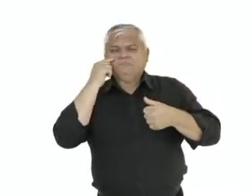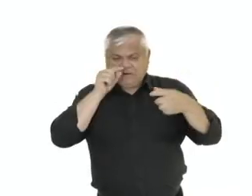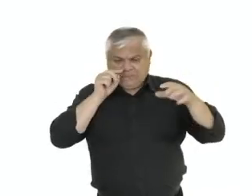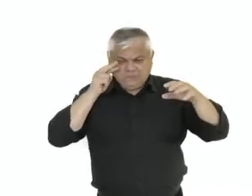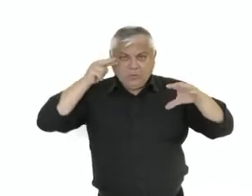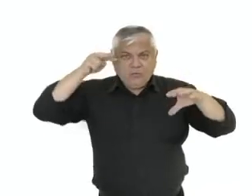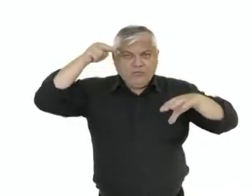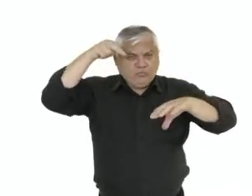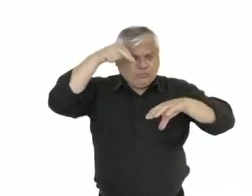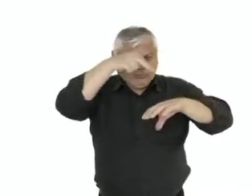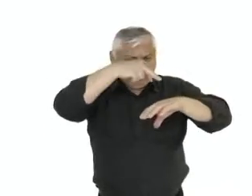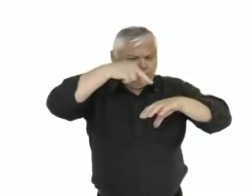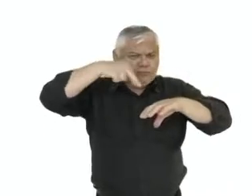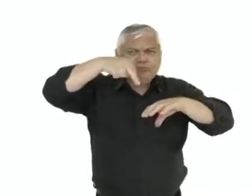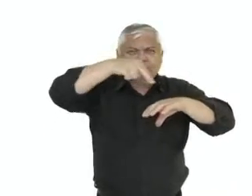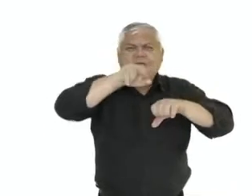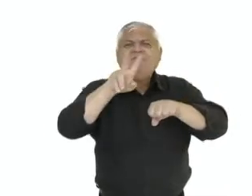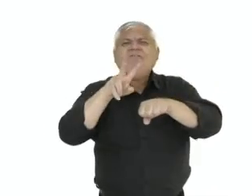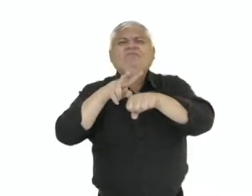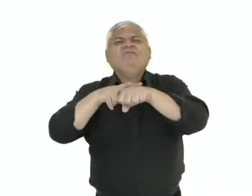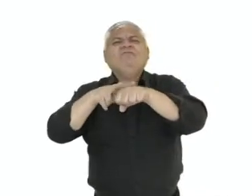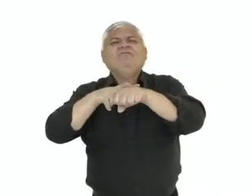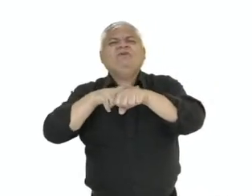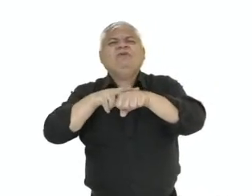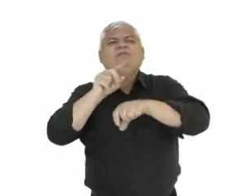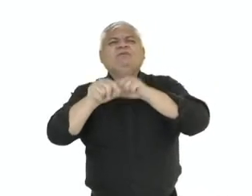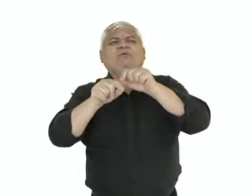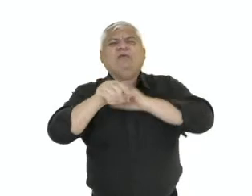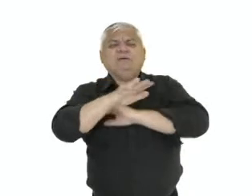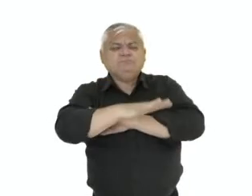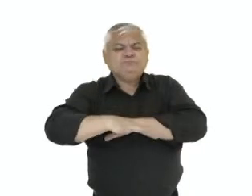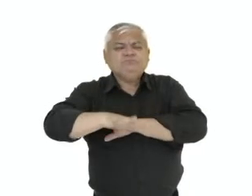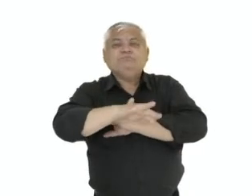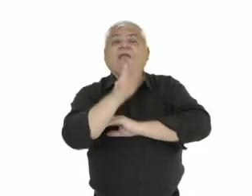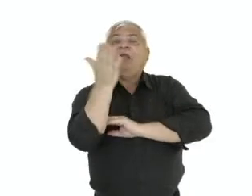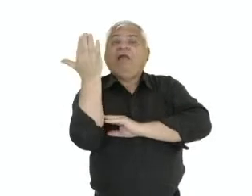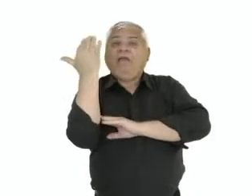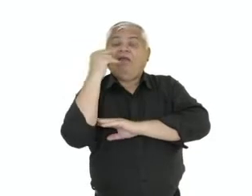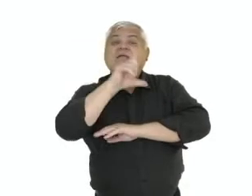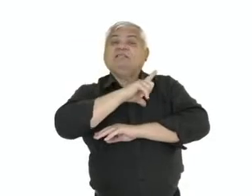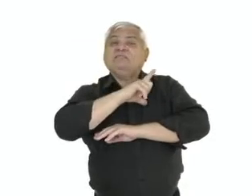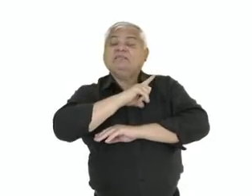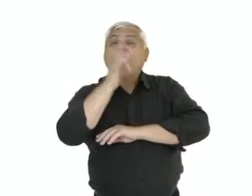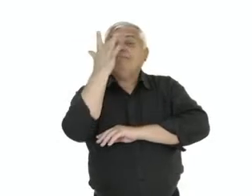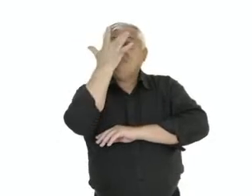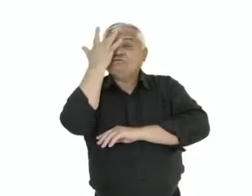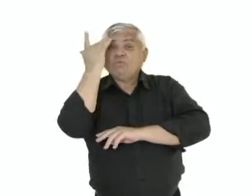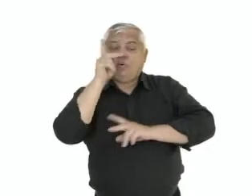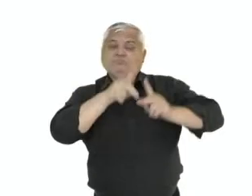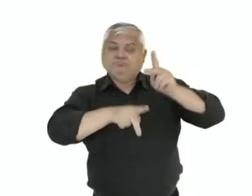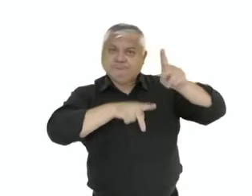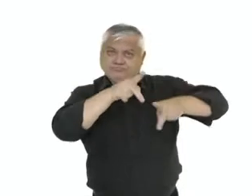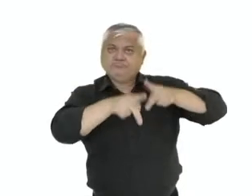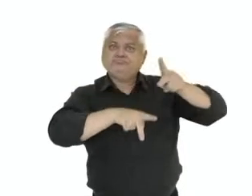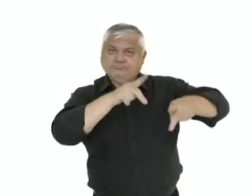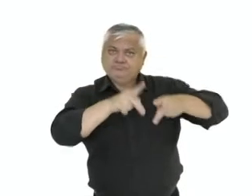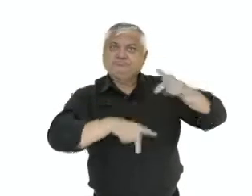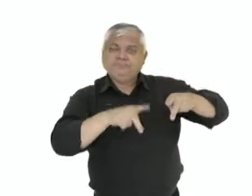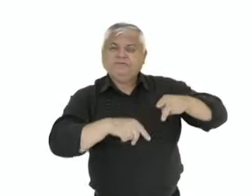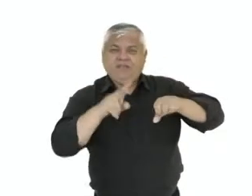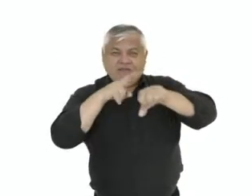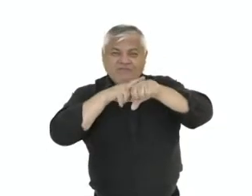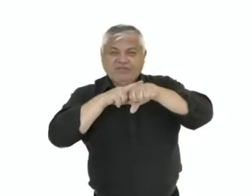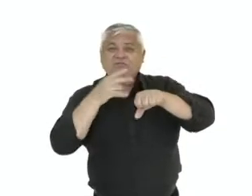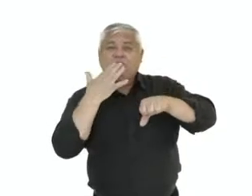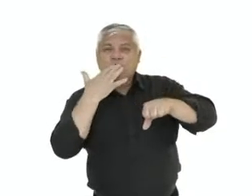consegue visualizar na cor verde representam áreas ocupadas por pessoas, são áreas com ocupação